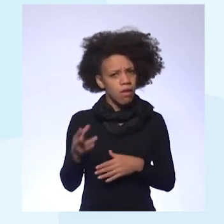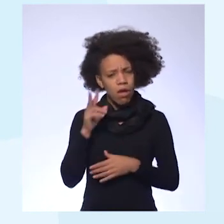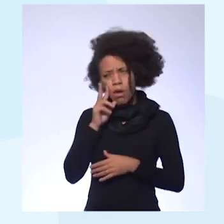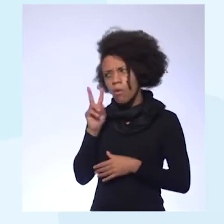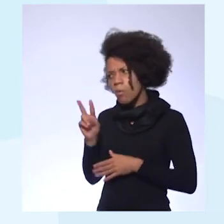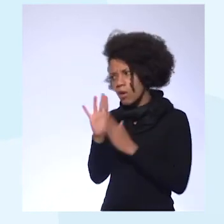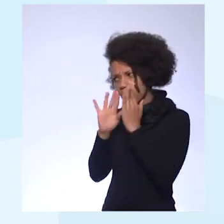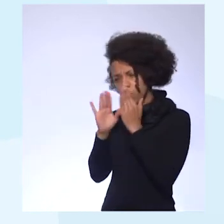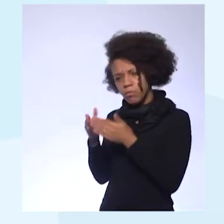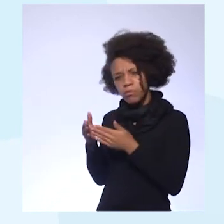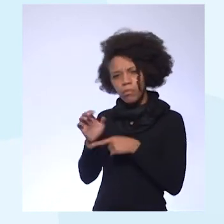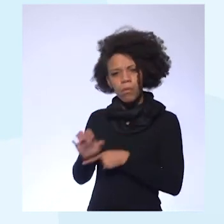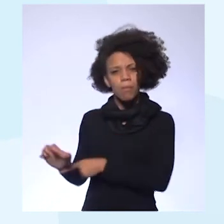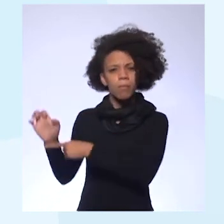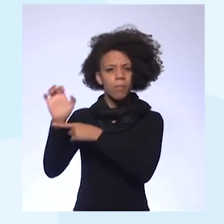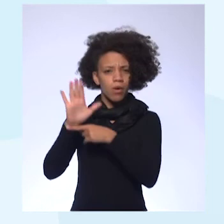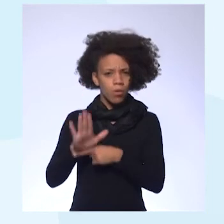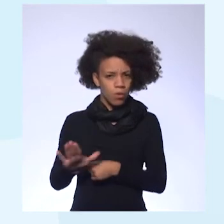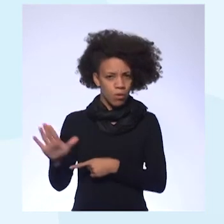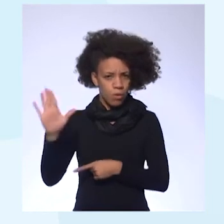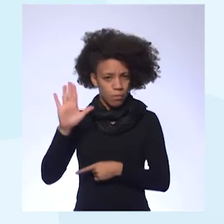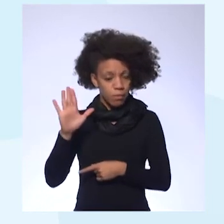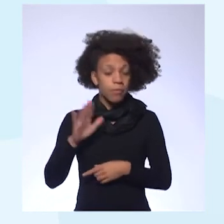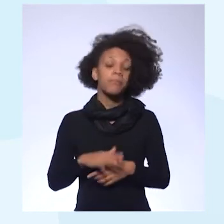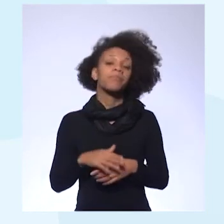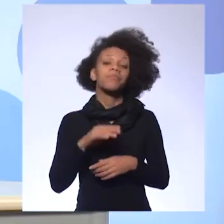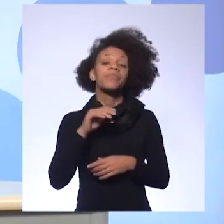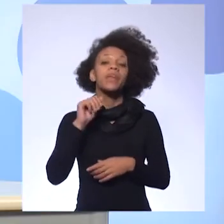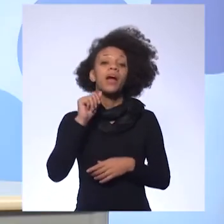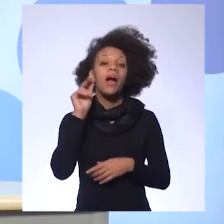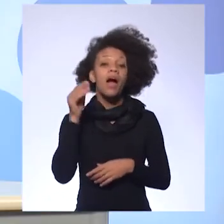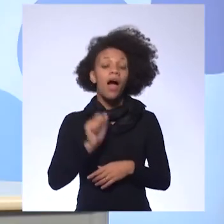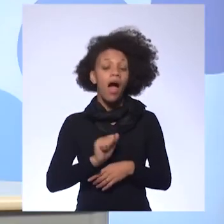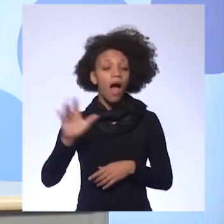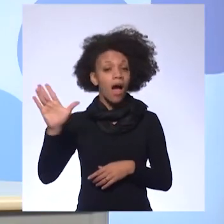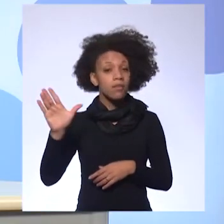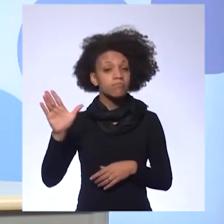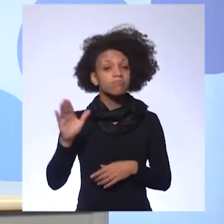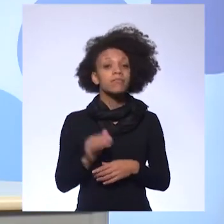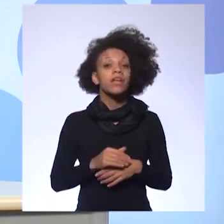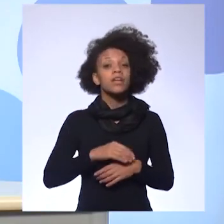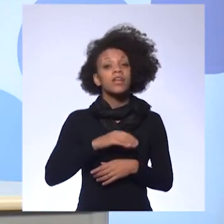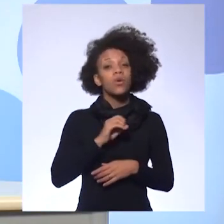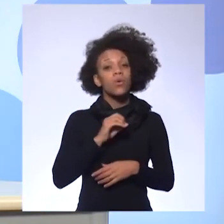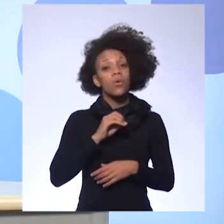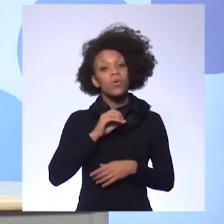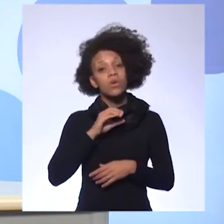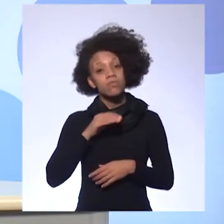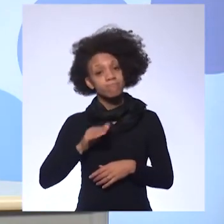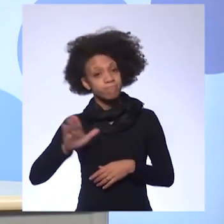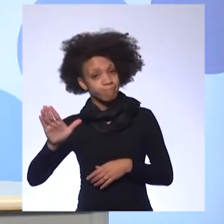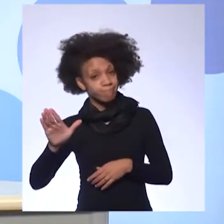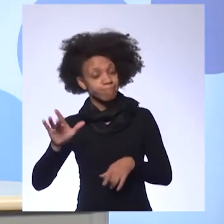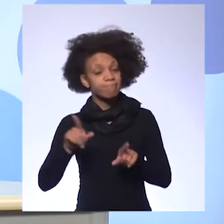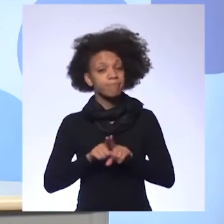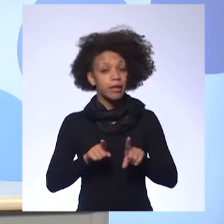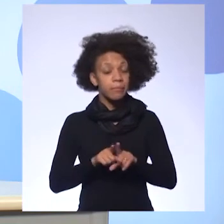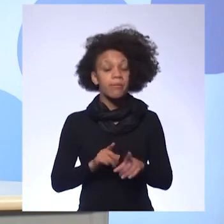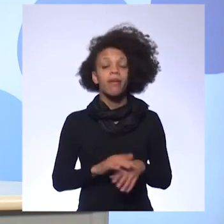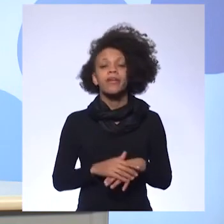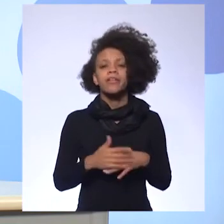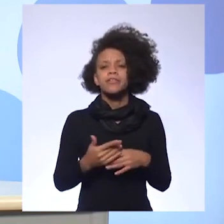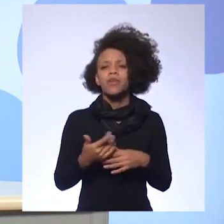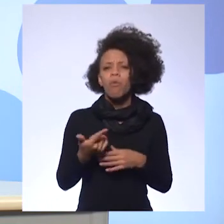mais voltado para a Europa, Ásia e Oceania, né? Então, além do petróleo, nós temos aí um outro